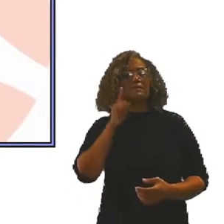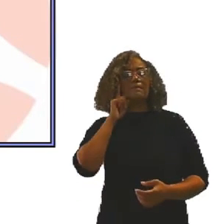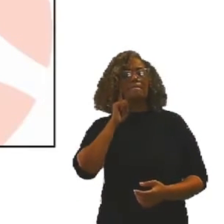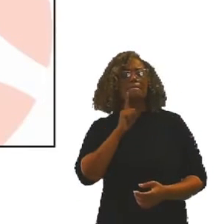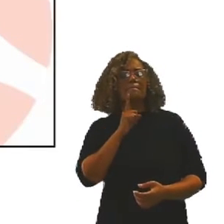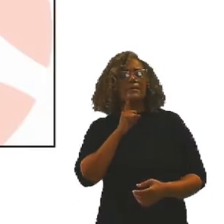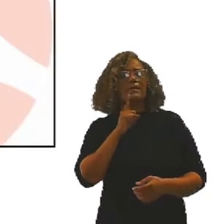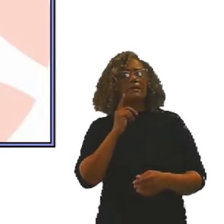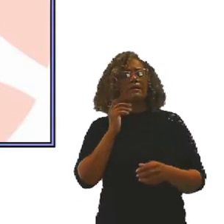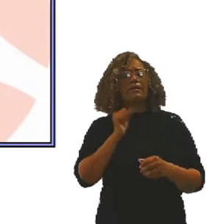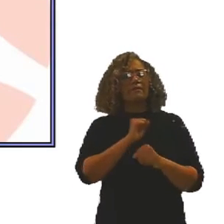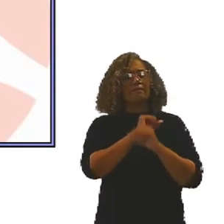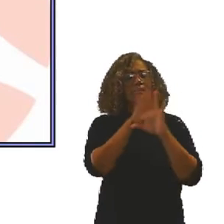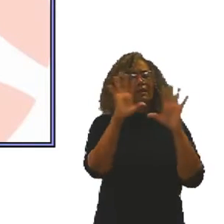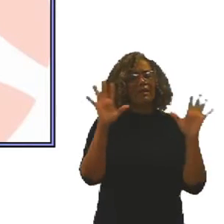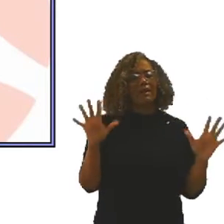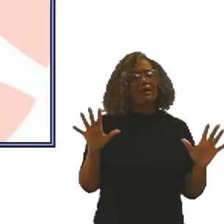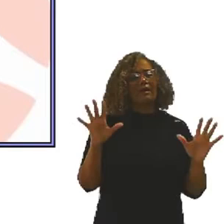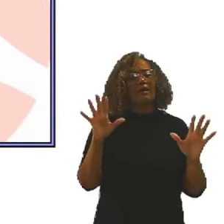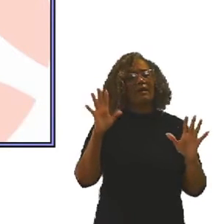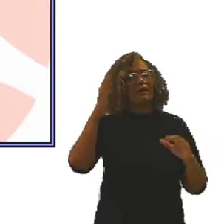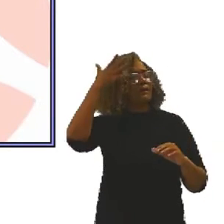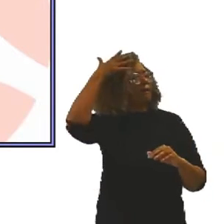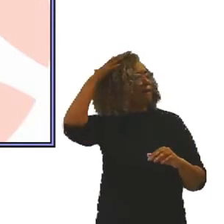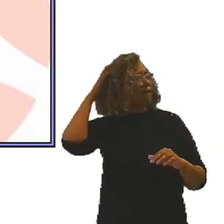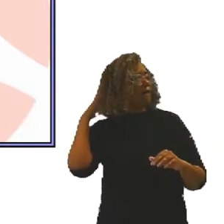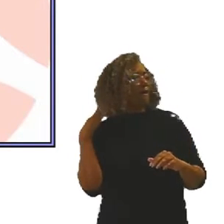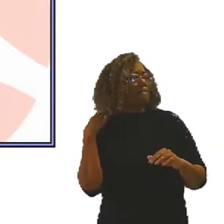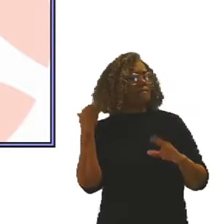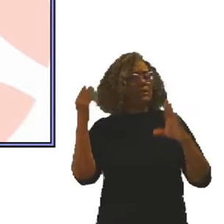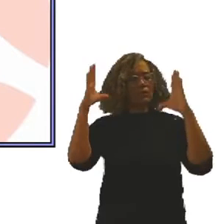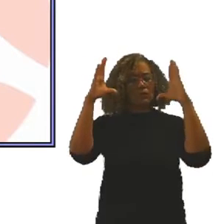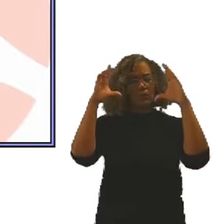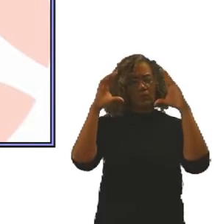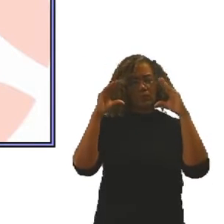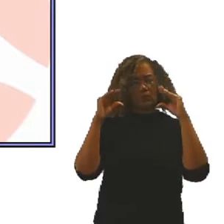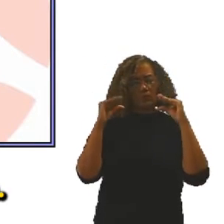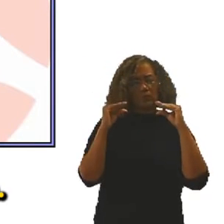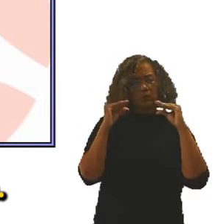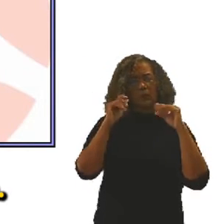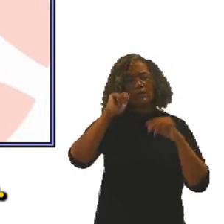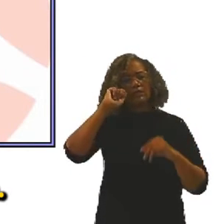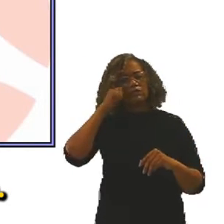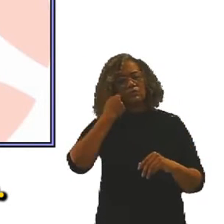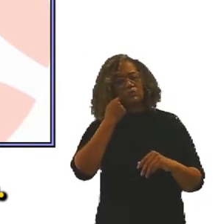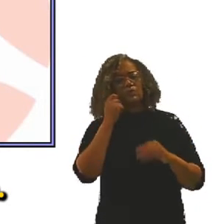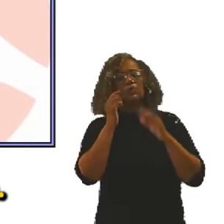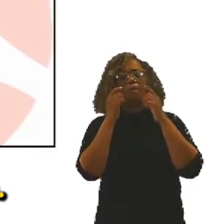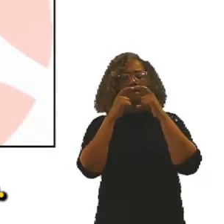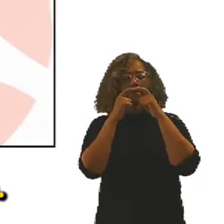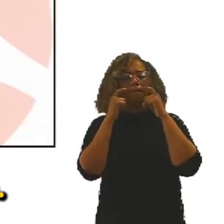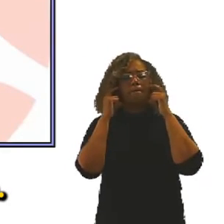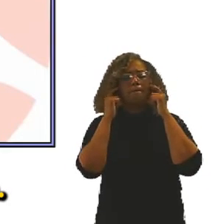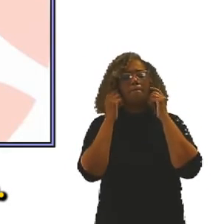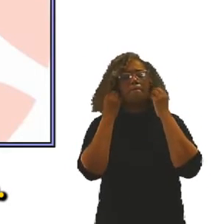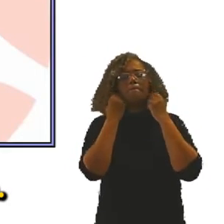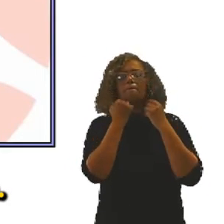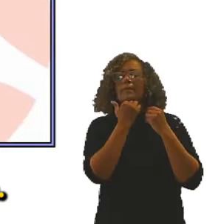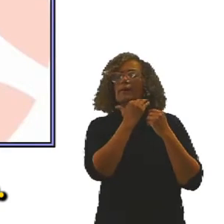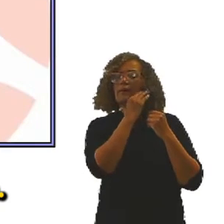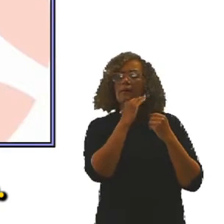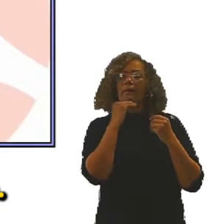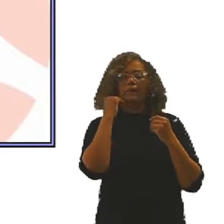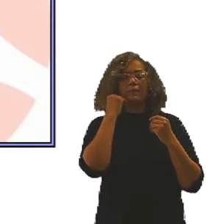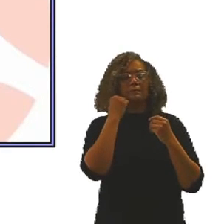clara, uso cabelo baixo, cabelo escuro, uso uma barba já um